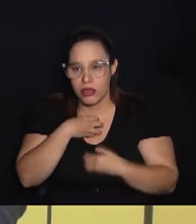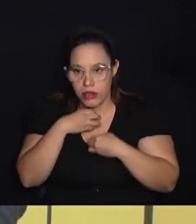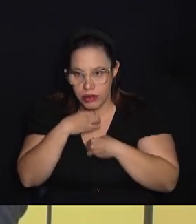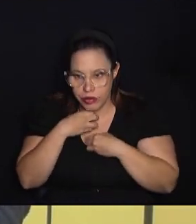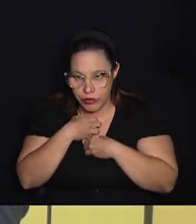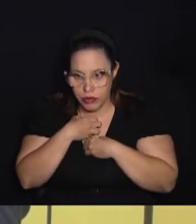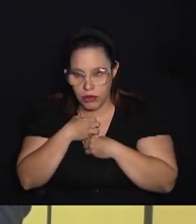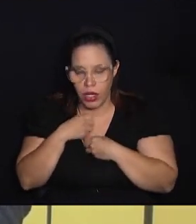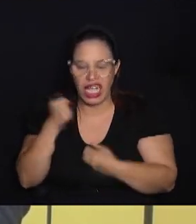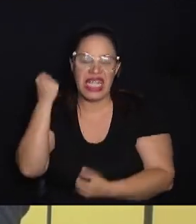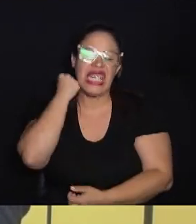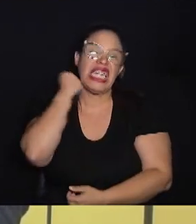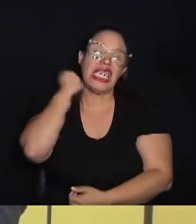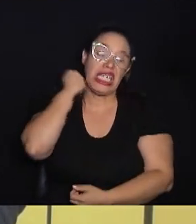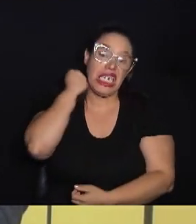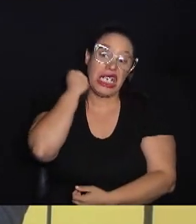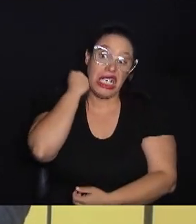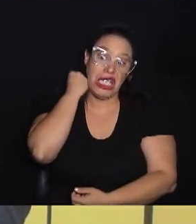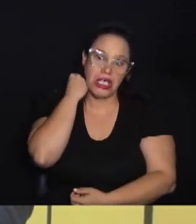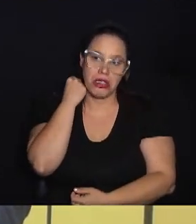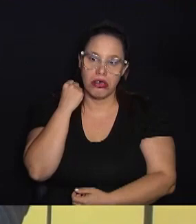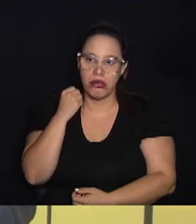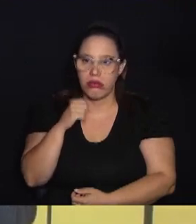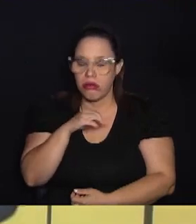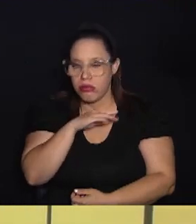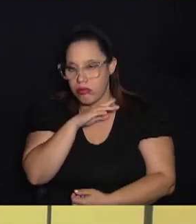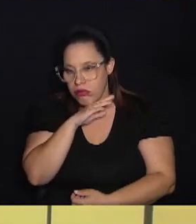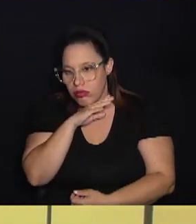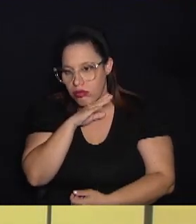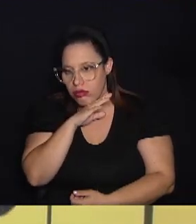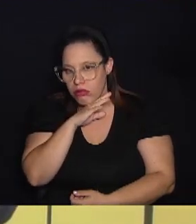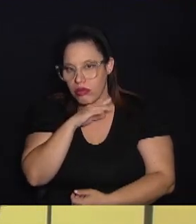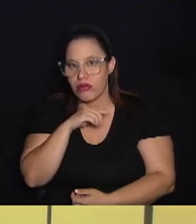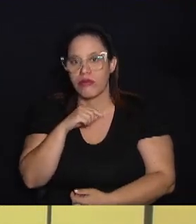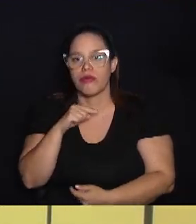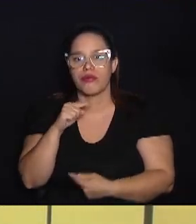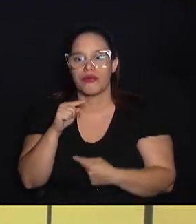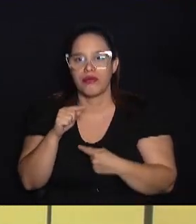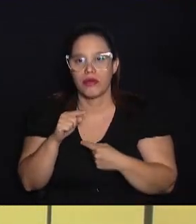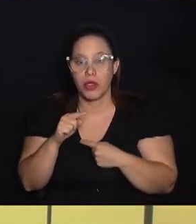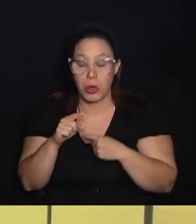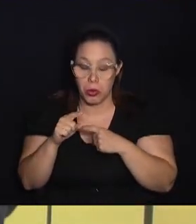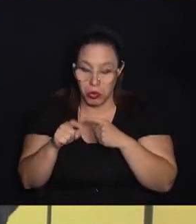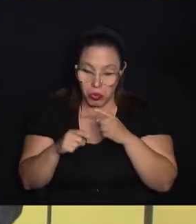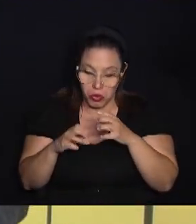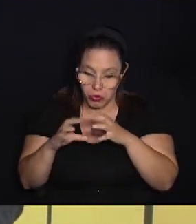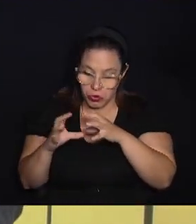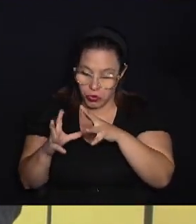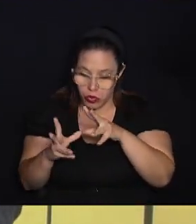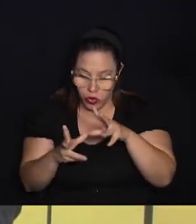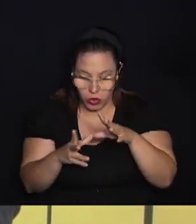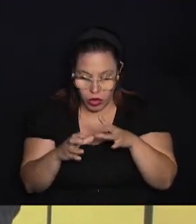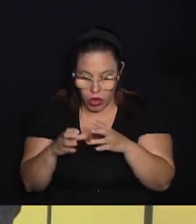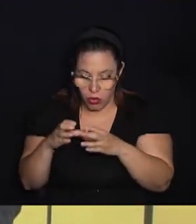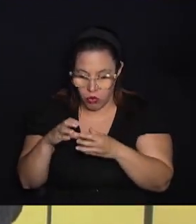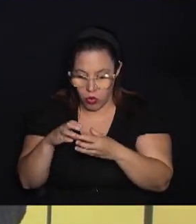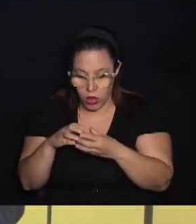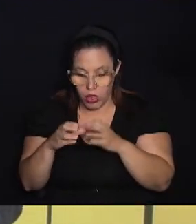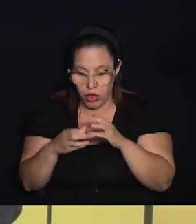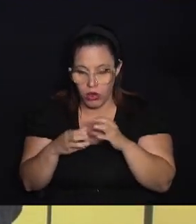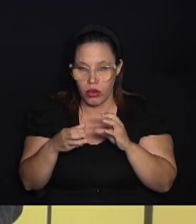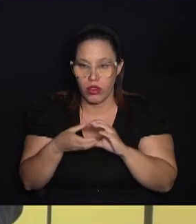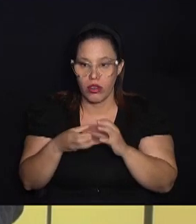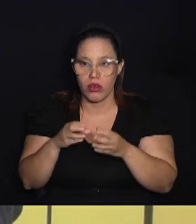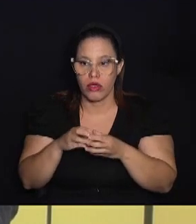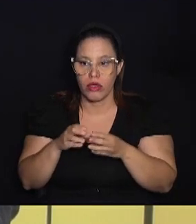o stress que pior a dor e a dor que causa o externo então é um é um círculo vicioso que e nesse